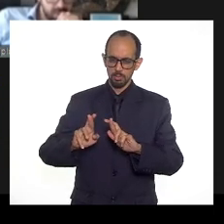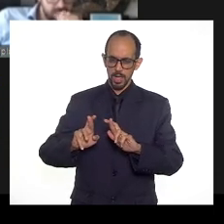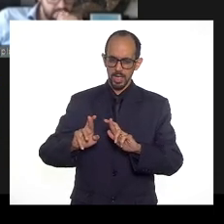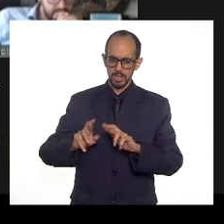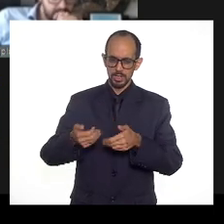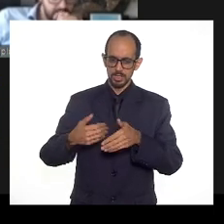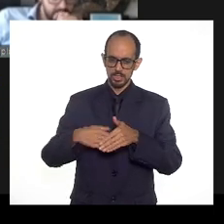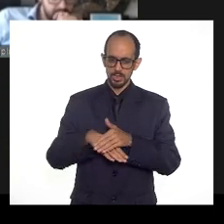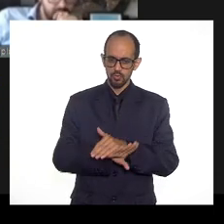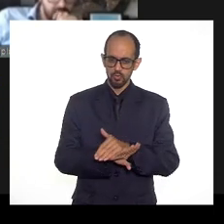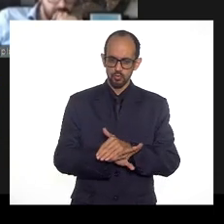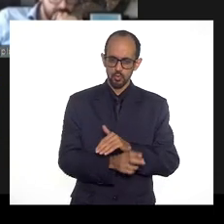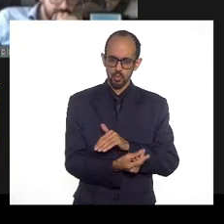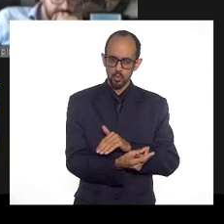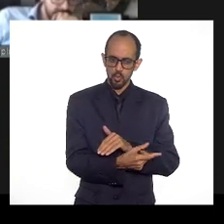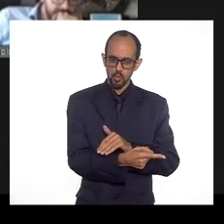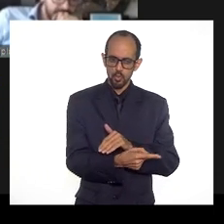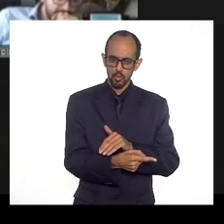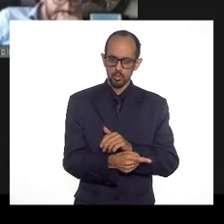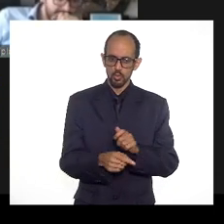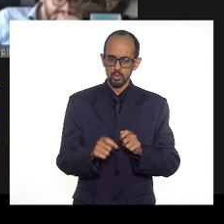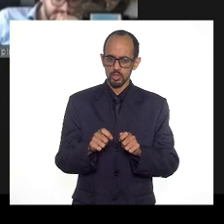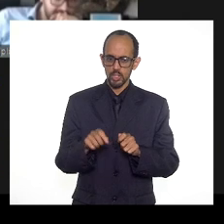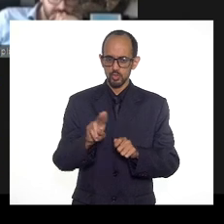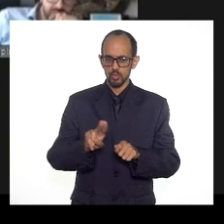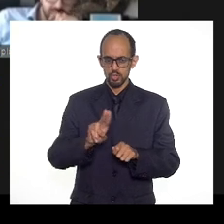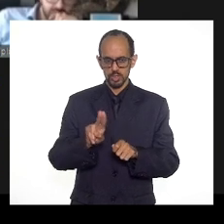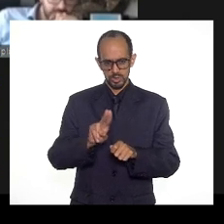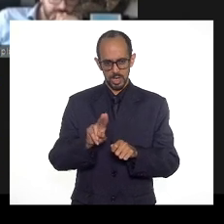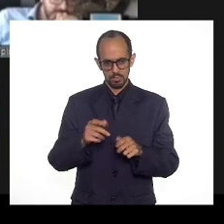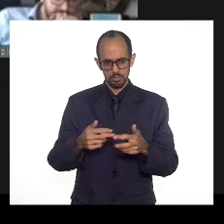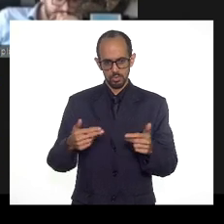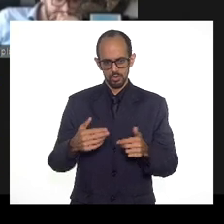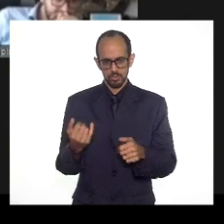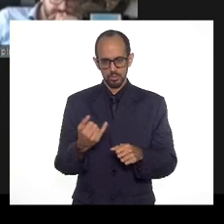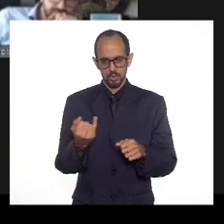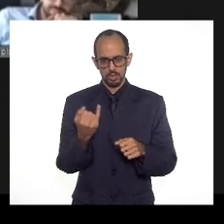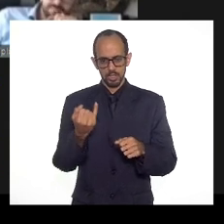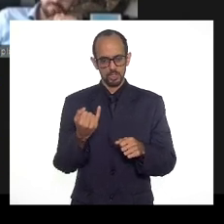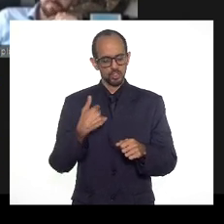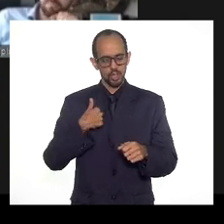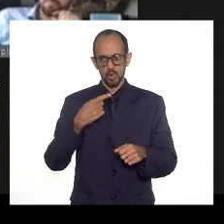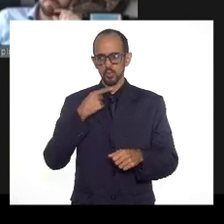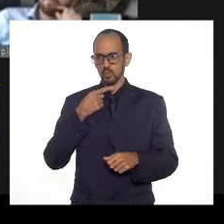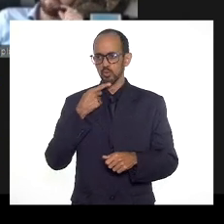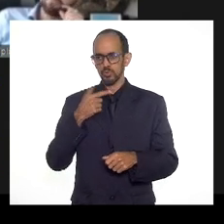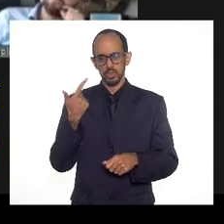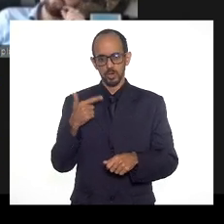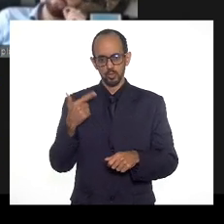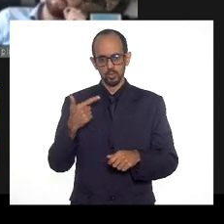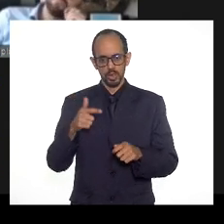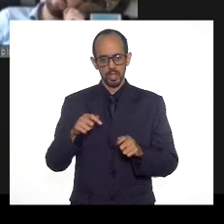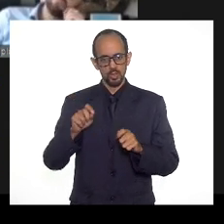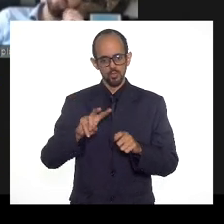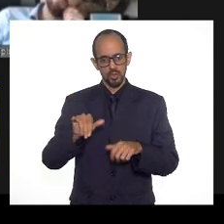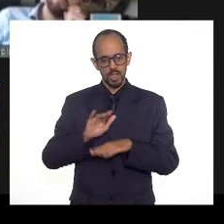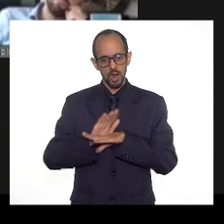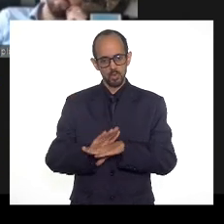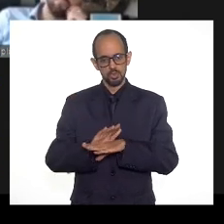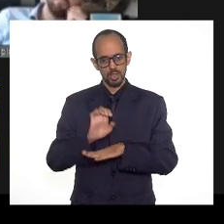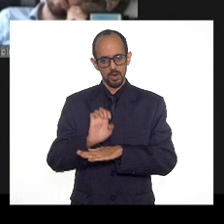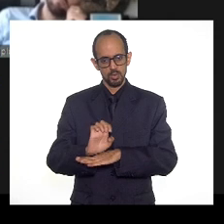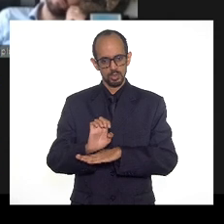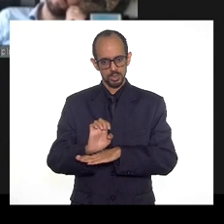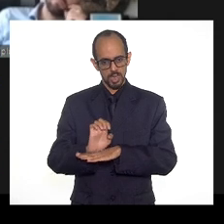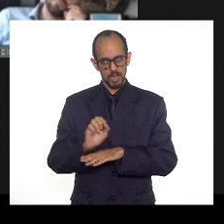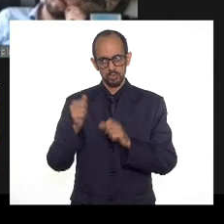aí sirva para algo. Eu não tenho sombra de dúvida que vai ser de grande magnitude em prol do nosso Estado.